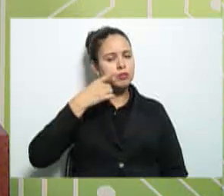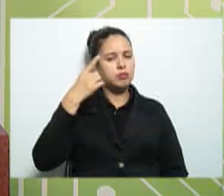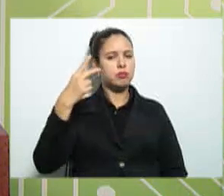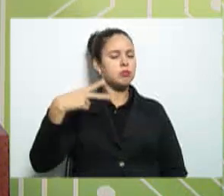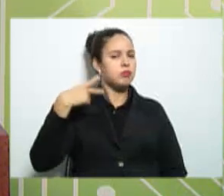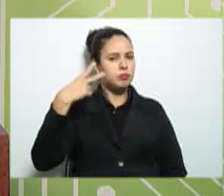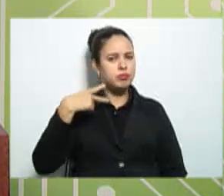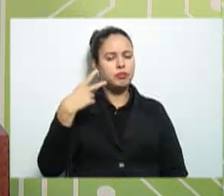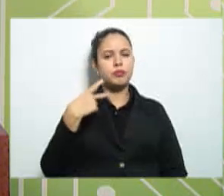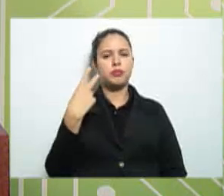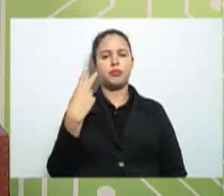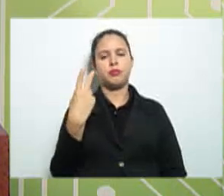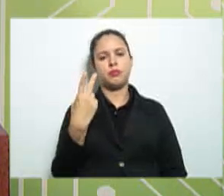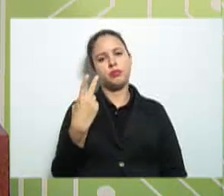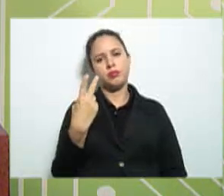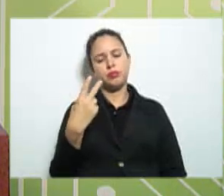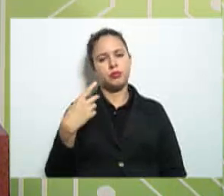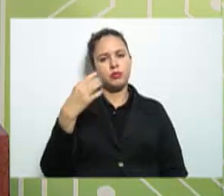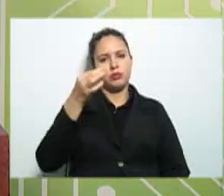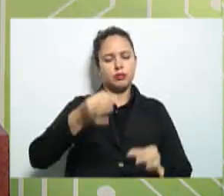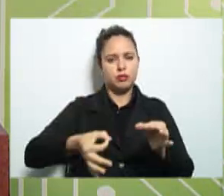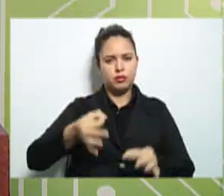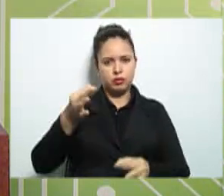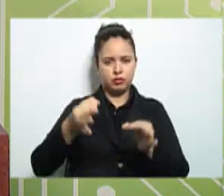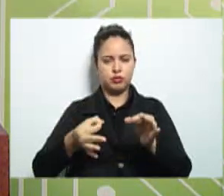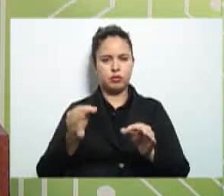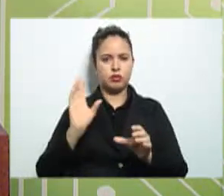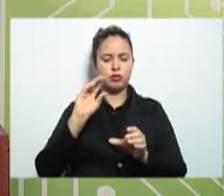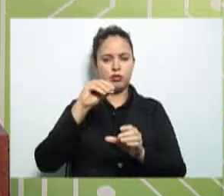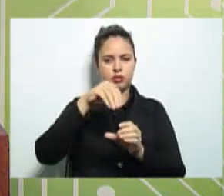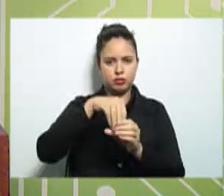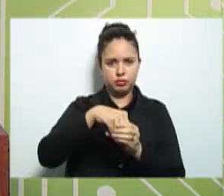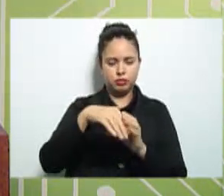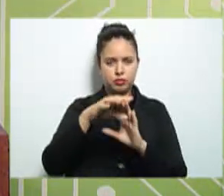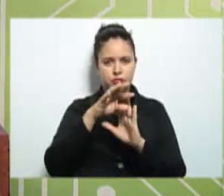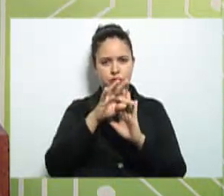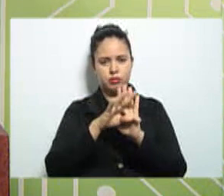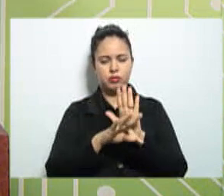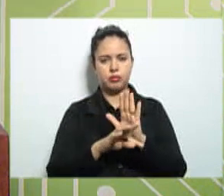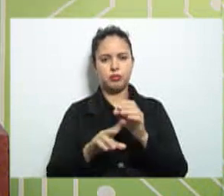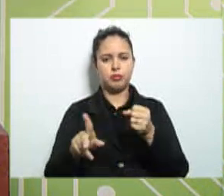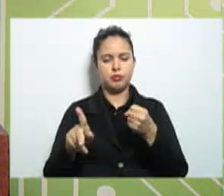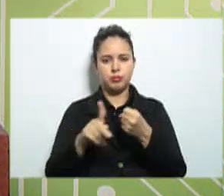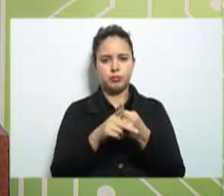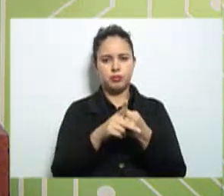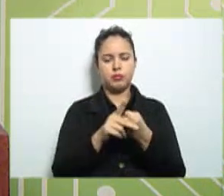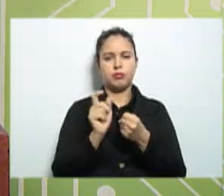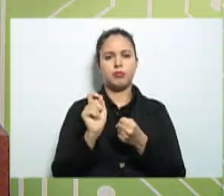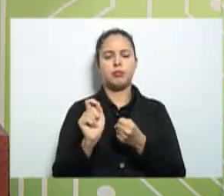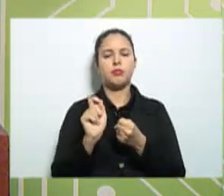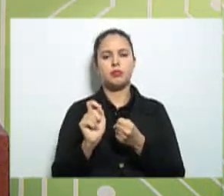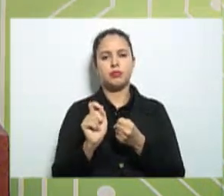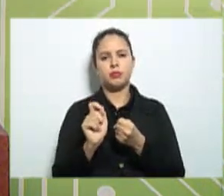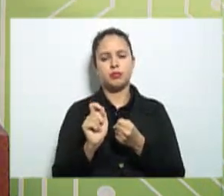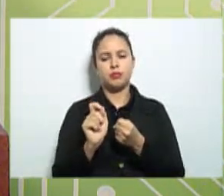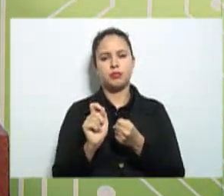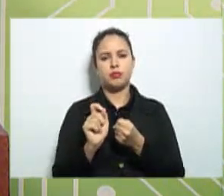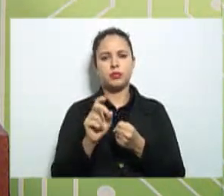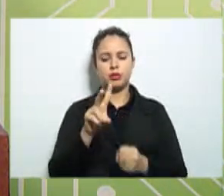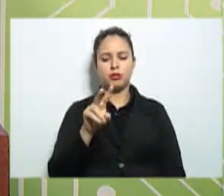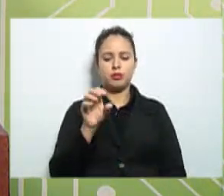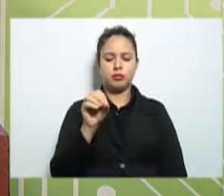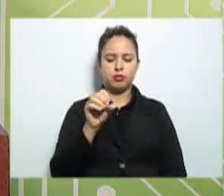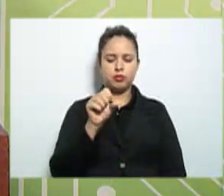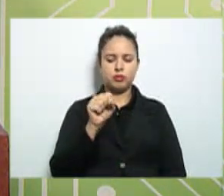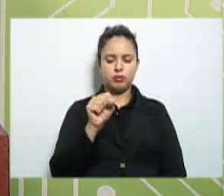vereador, senhor juiz. Agora, dentro do texto, o pronome de tratamento adequado continua sendo Vossa